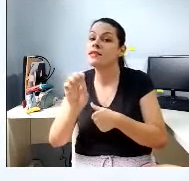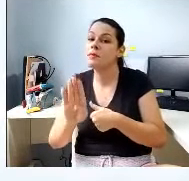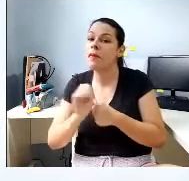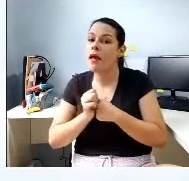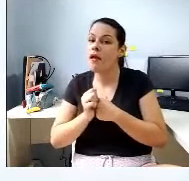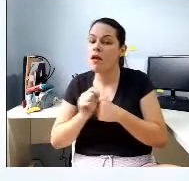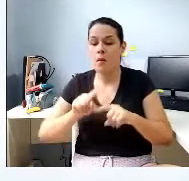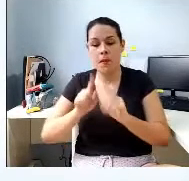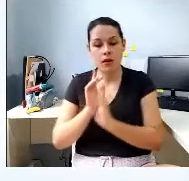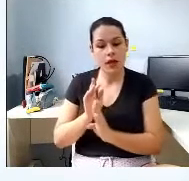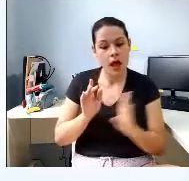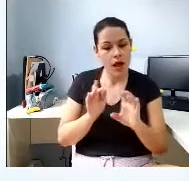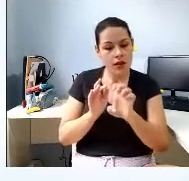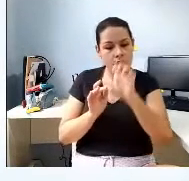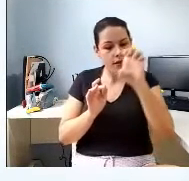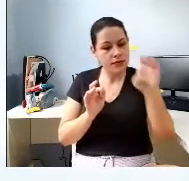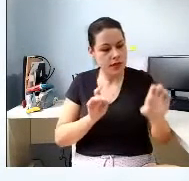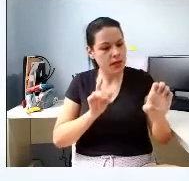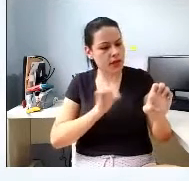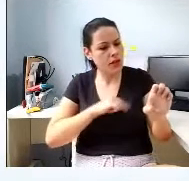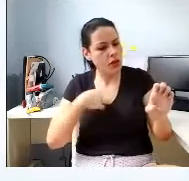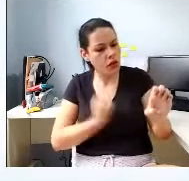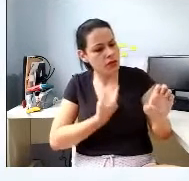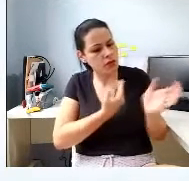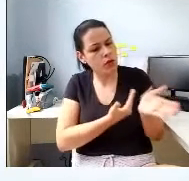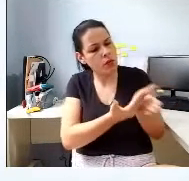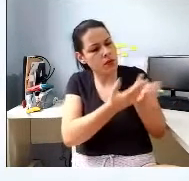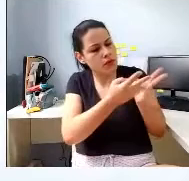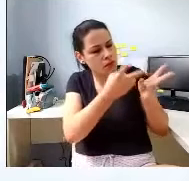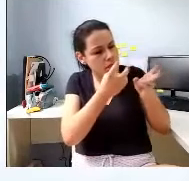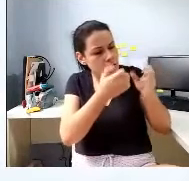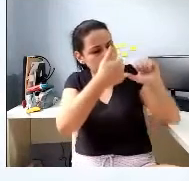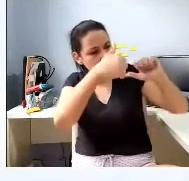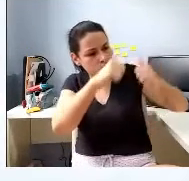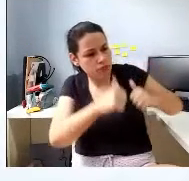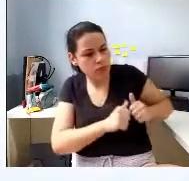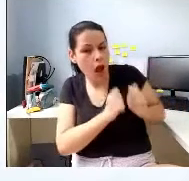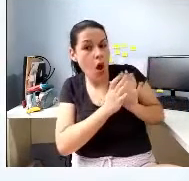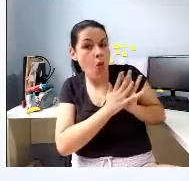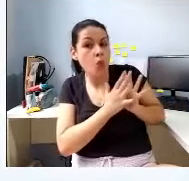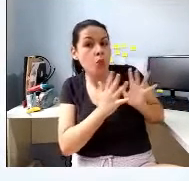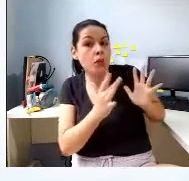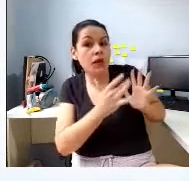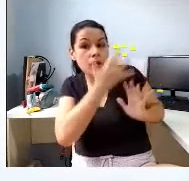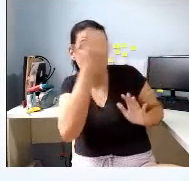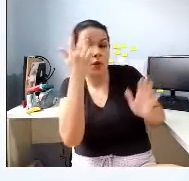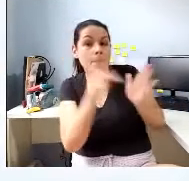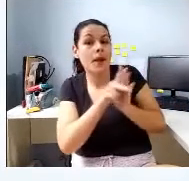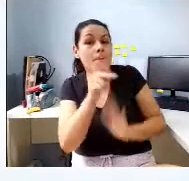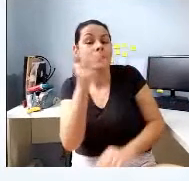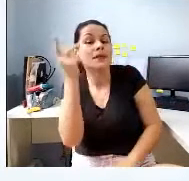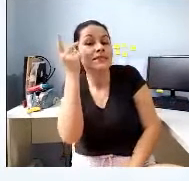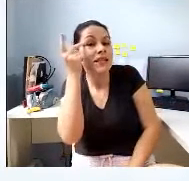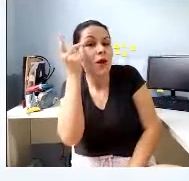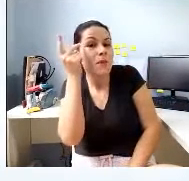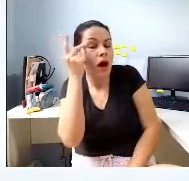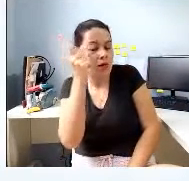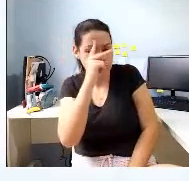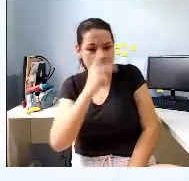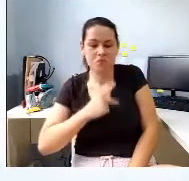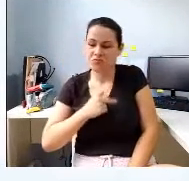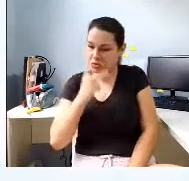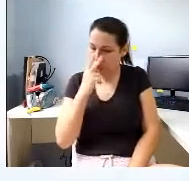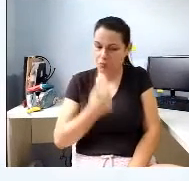esquerda, nós temos de avaliar o brilho do PSOL em São Paulo, que, para mim, pessoalmente, foi uma